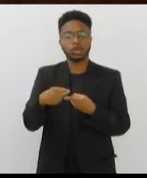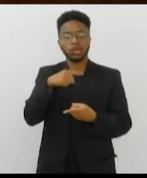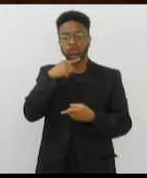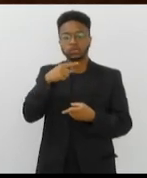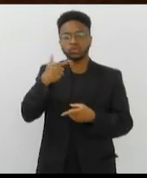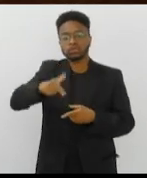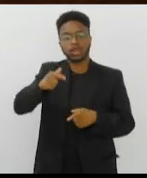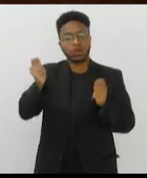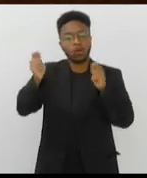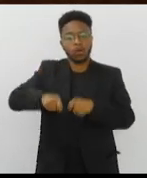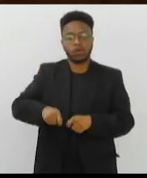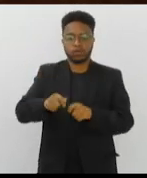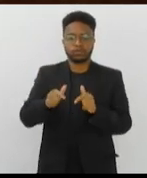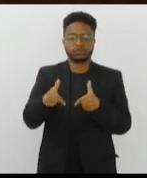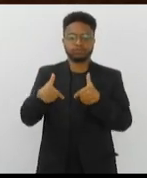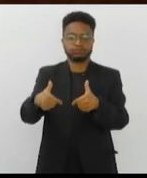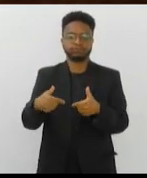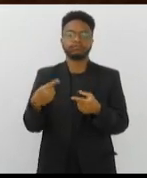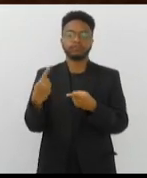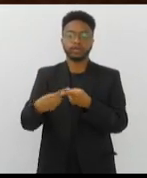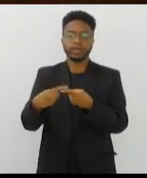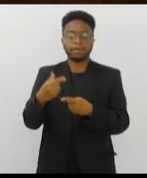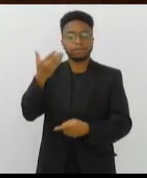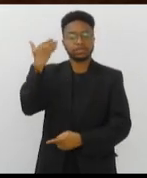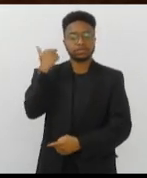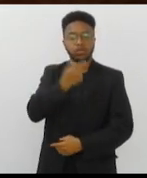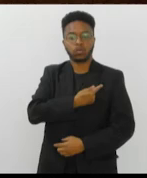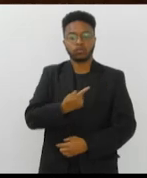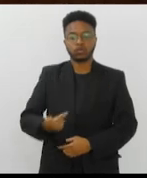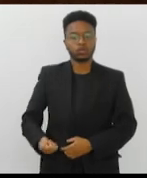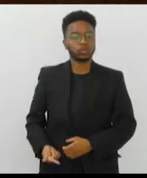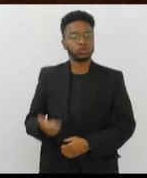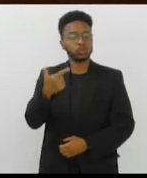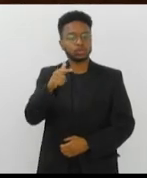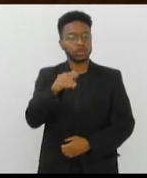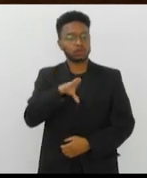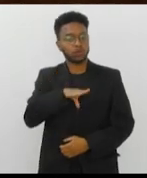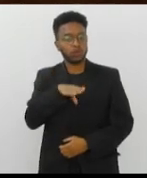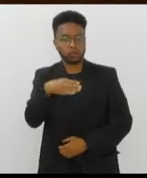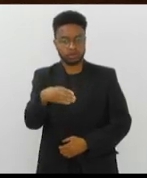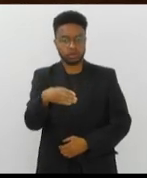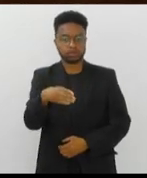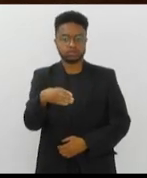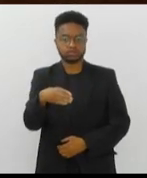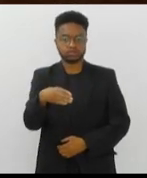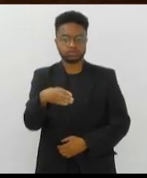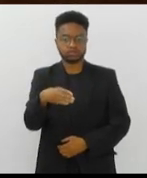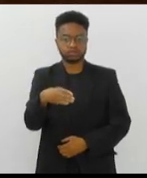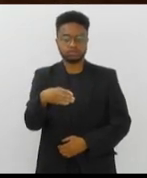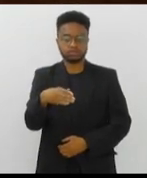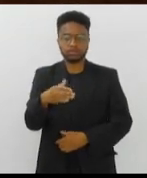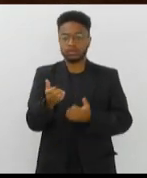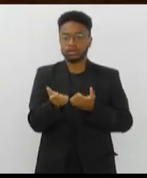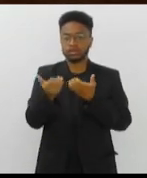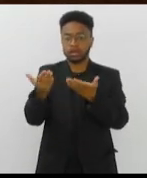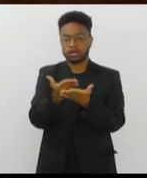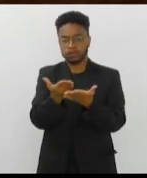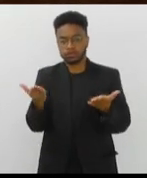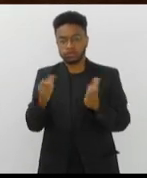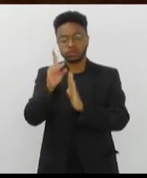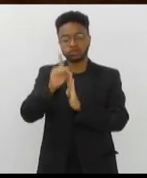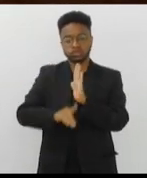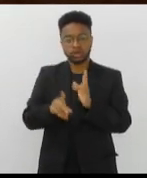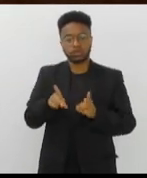esculhambação de um governador que, à época, não teve a coragem de dar a vocês o direito de